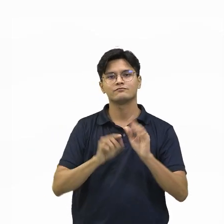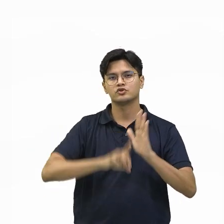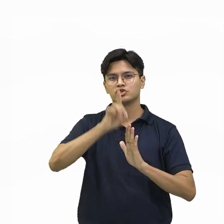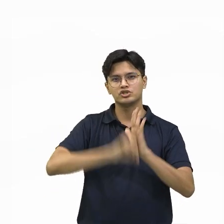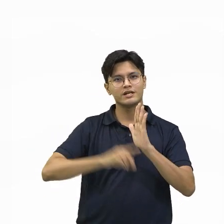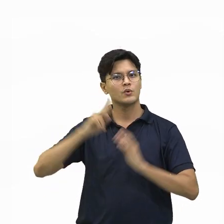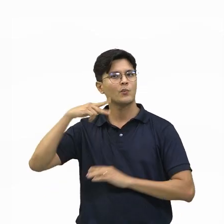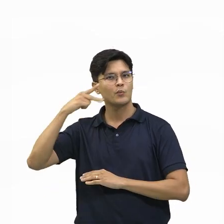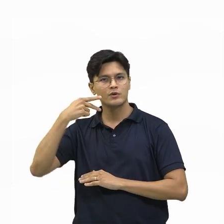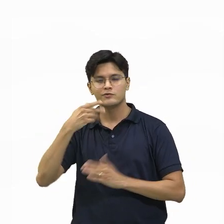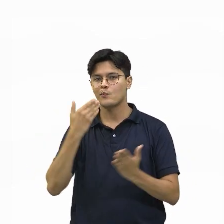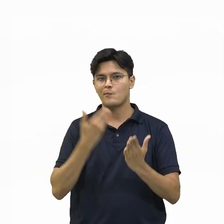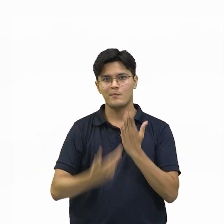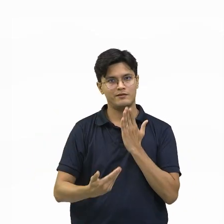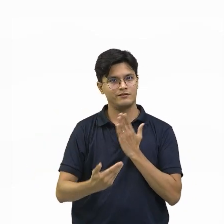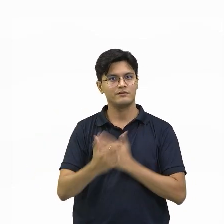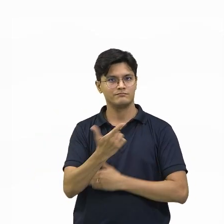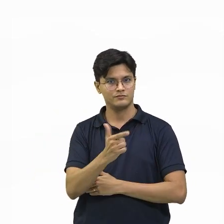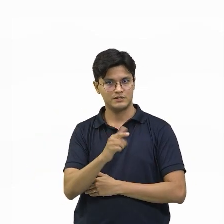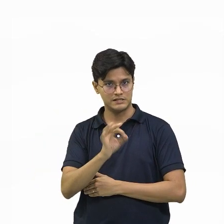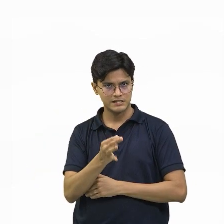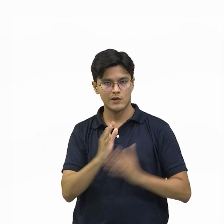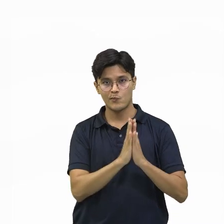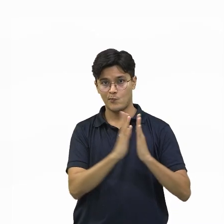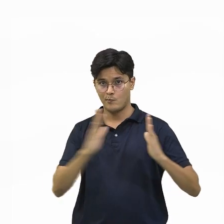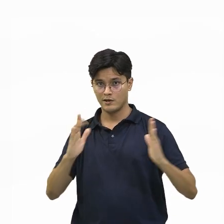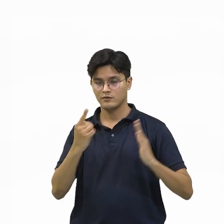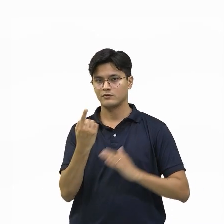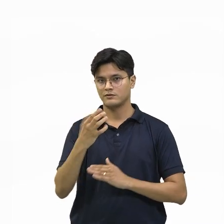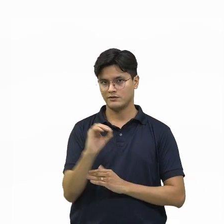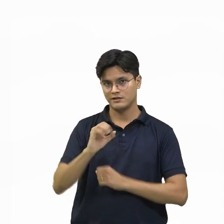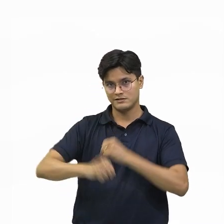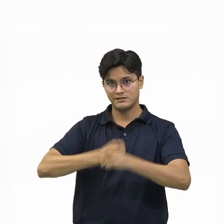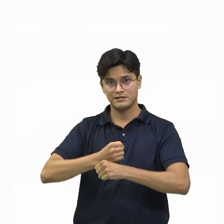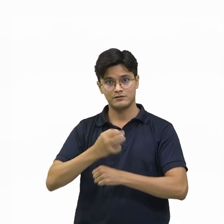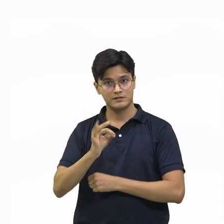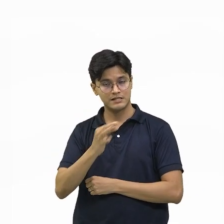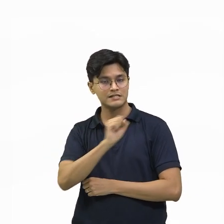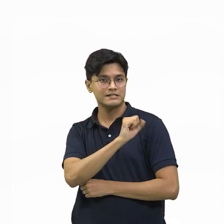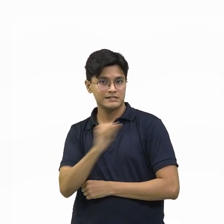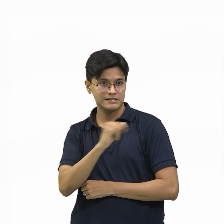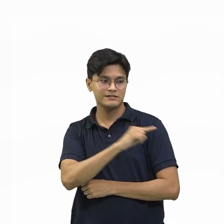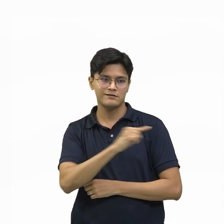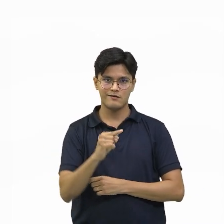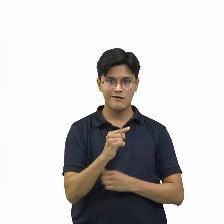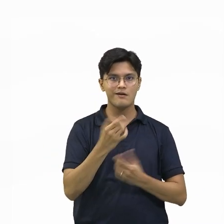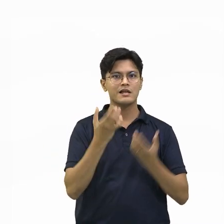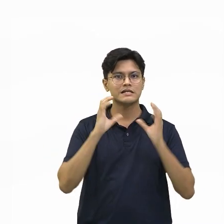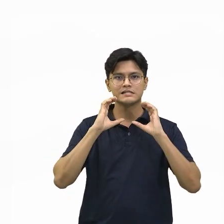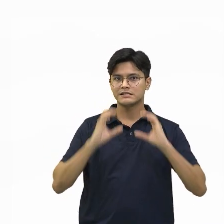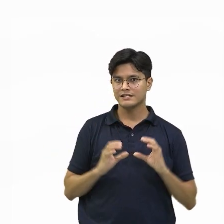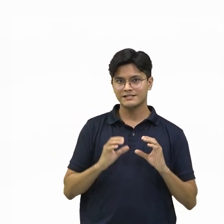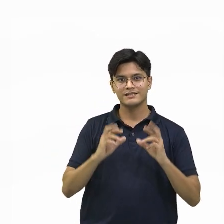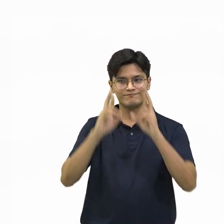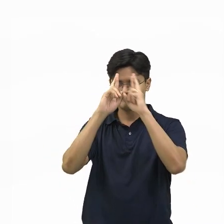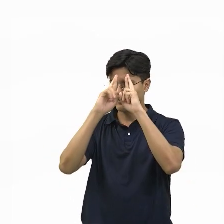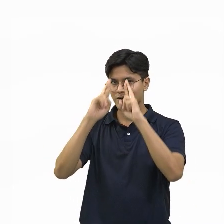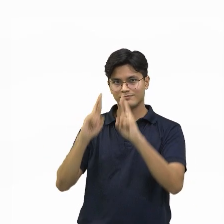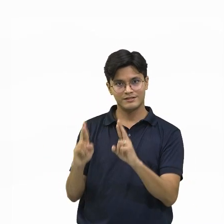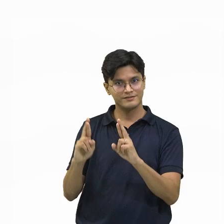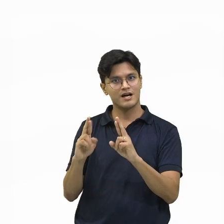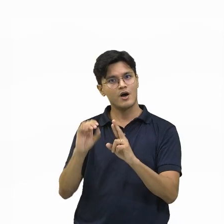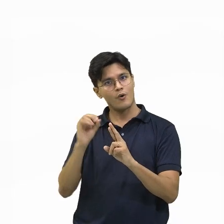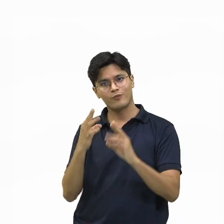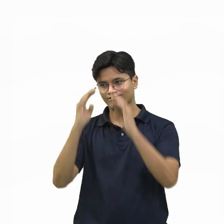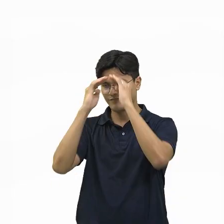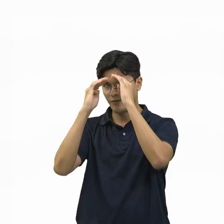Justamente se esse cidadão, né, ele fosse contra o funcionamento da cidade